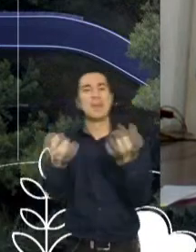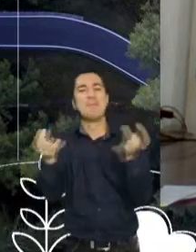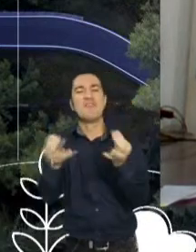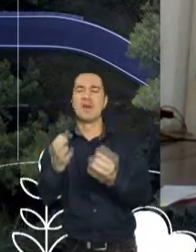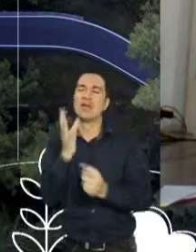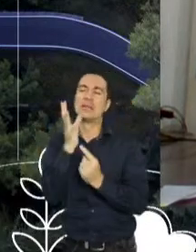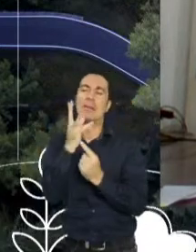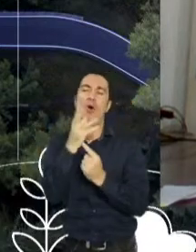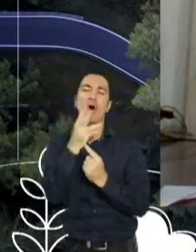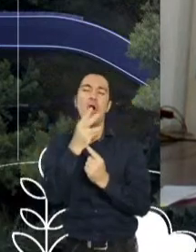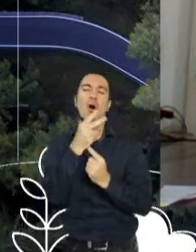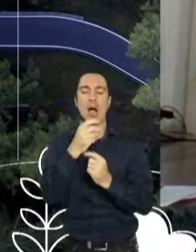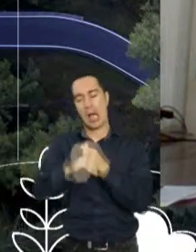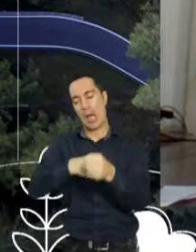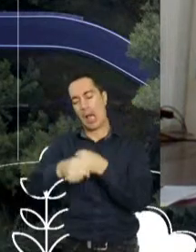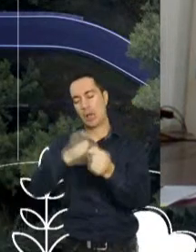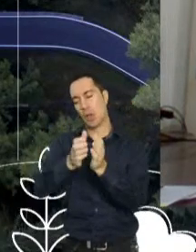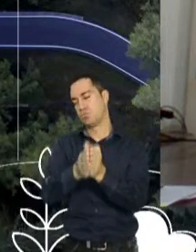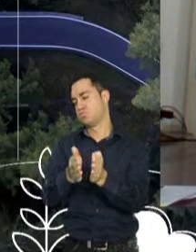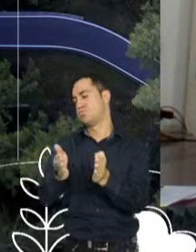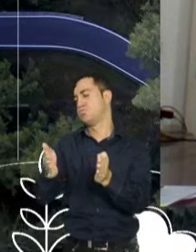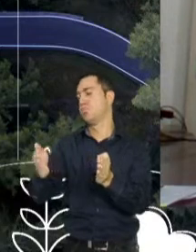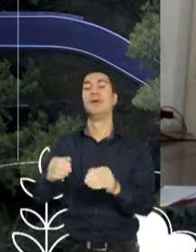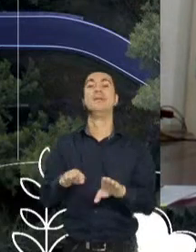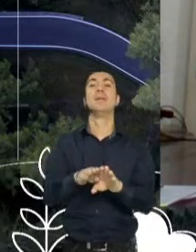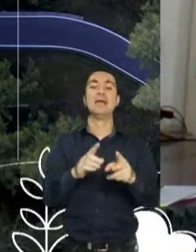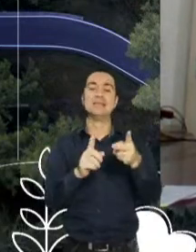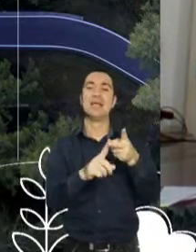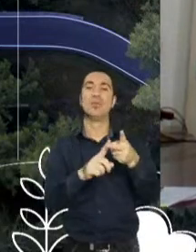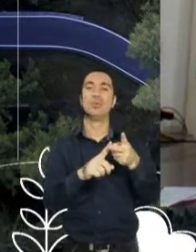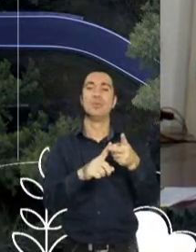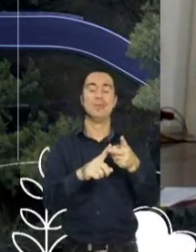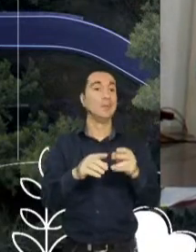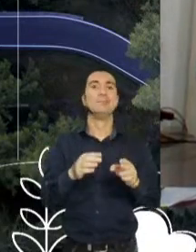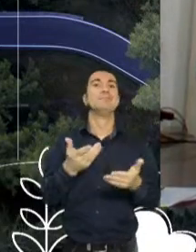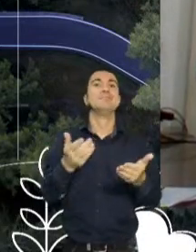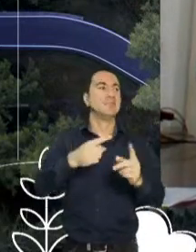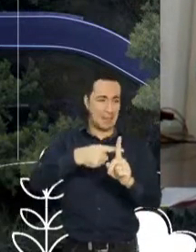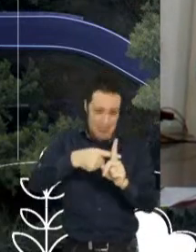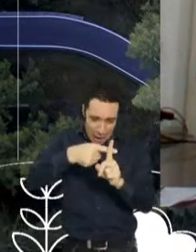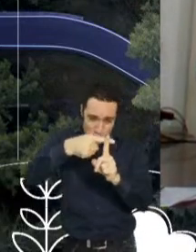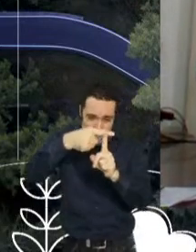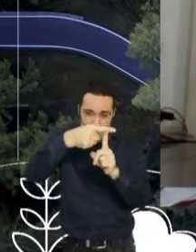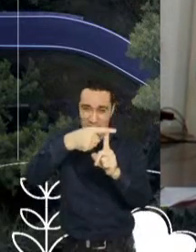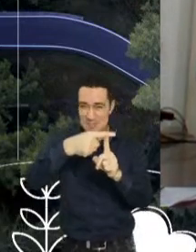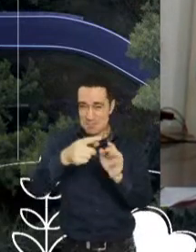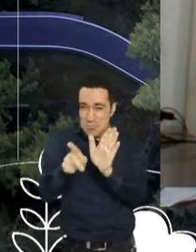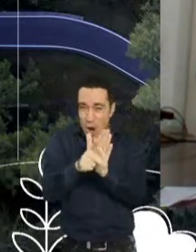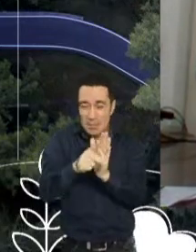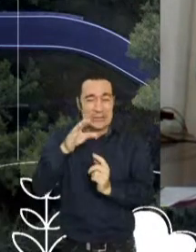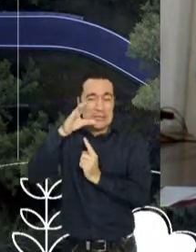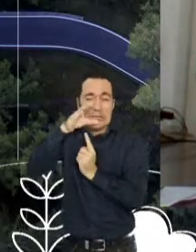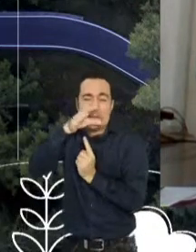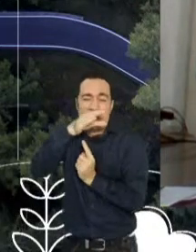talvez décadas para isso. Segundo, variações, não só a temperatura absoluta, o